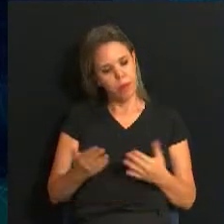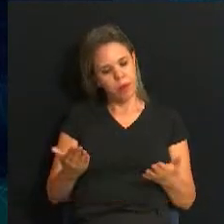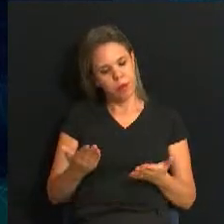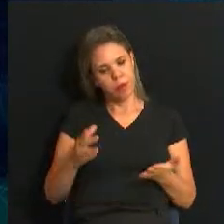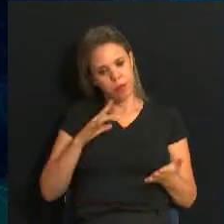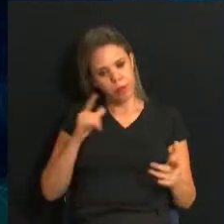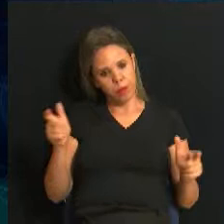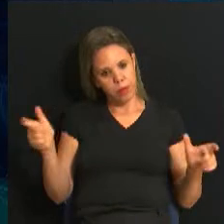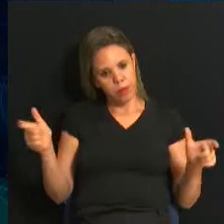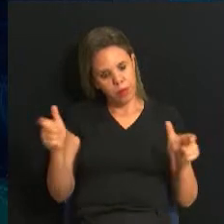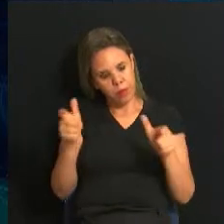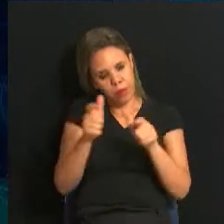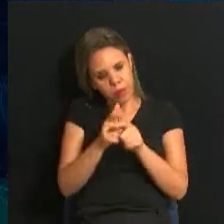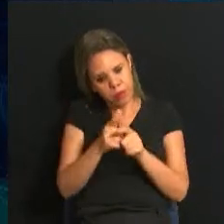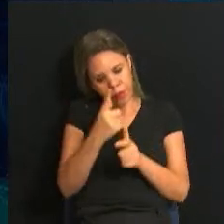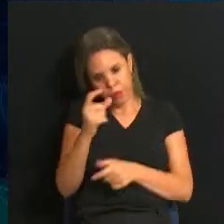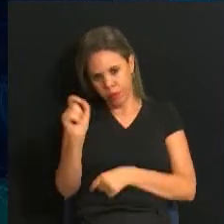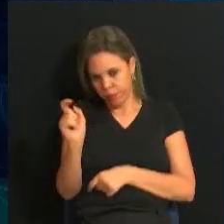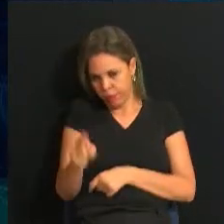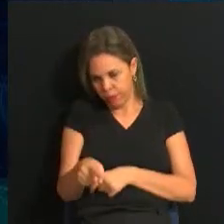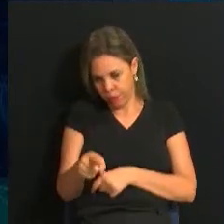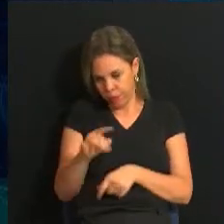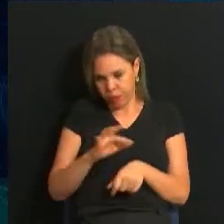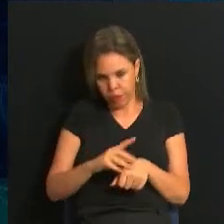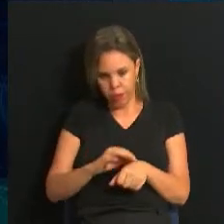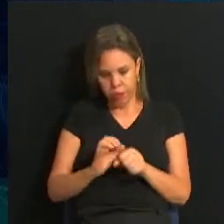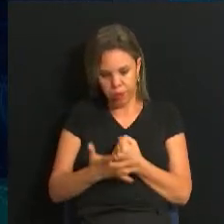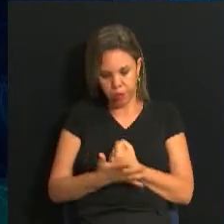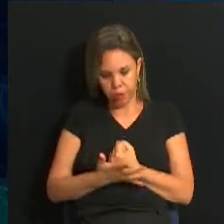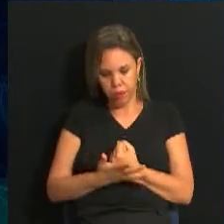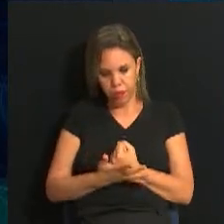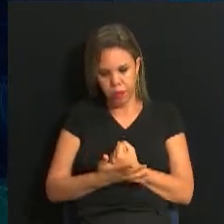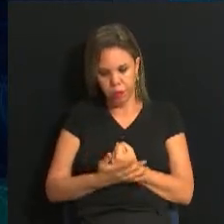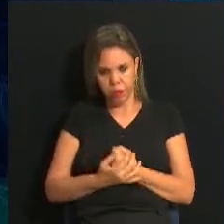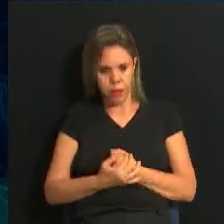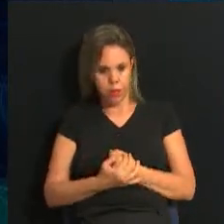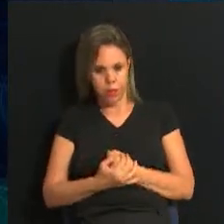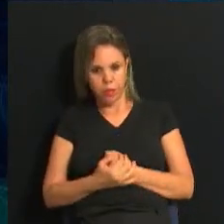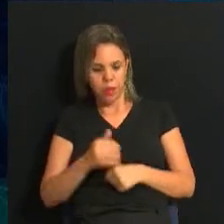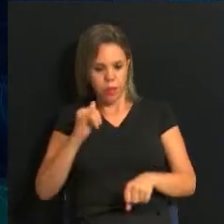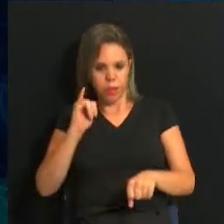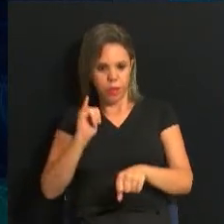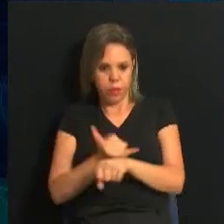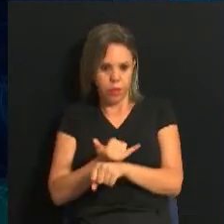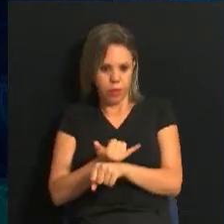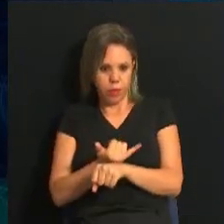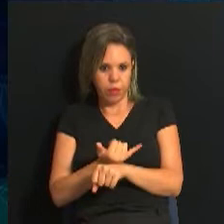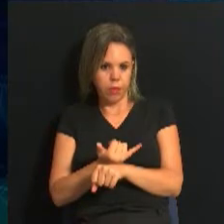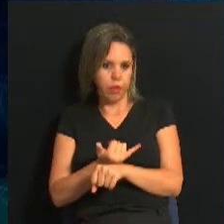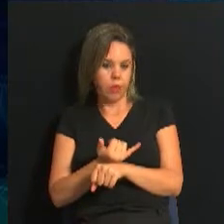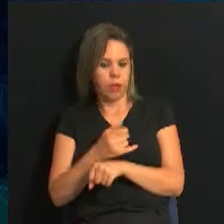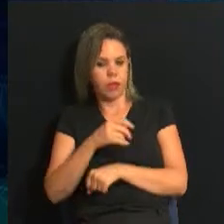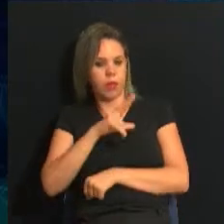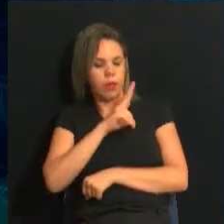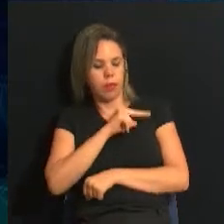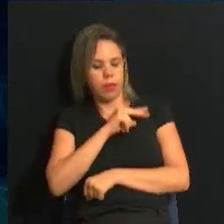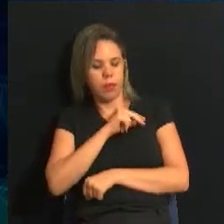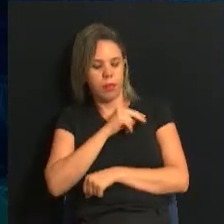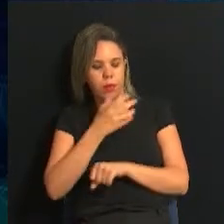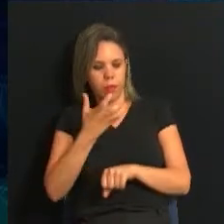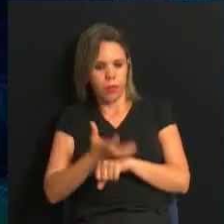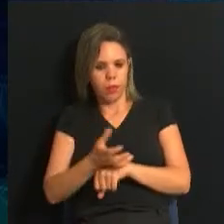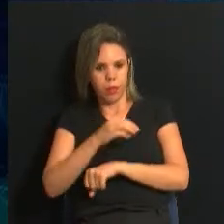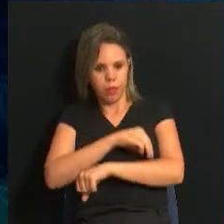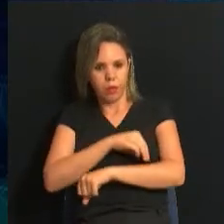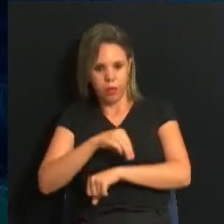municípios com menos de 10 mil casos da Covid-19 na RMC. Jaguariúna, Arthur Nogueira, Nova Odessa,